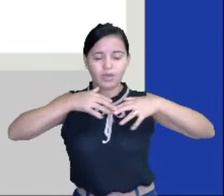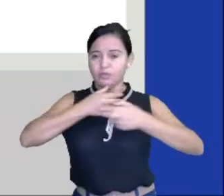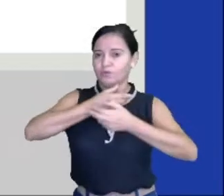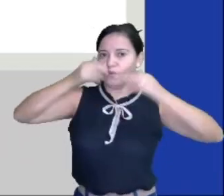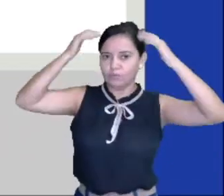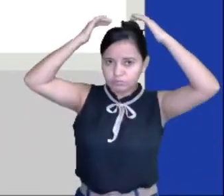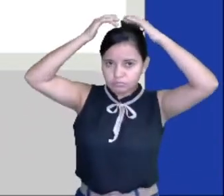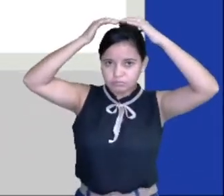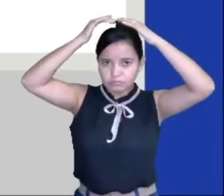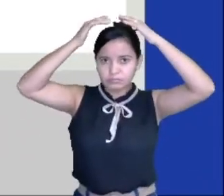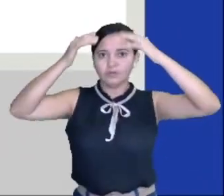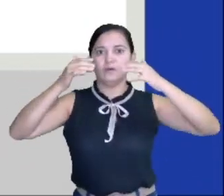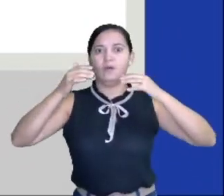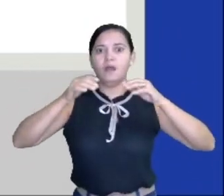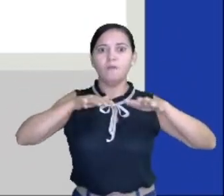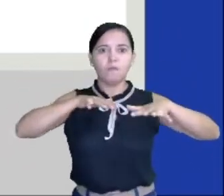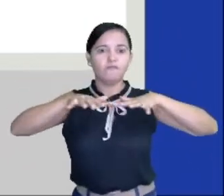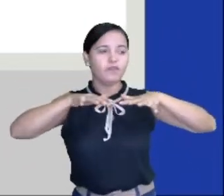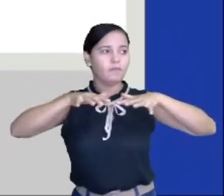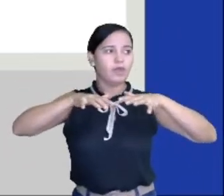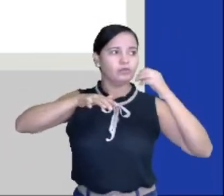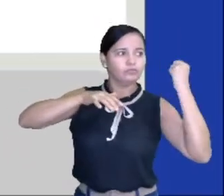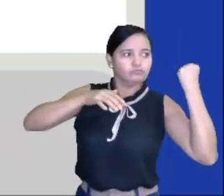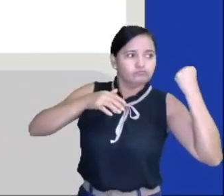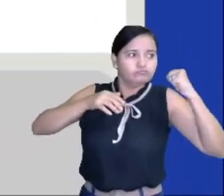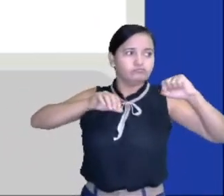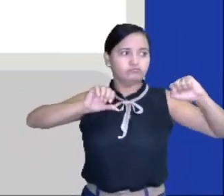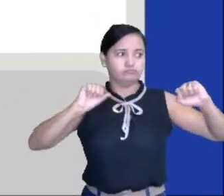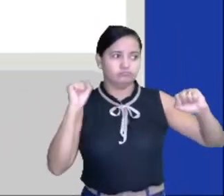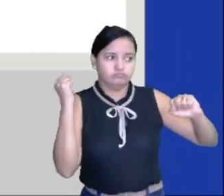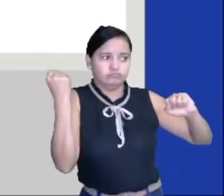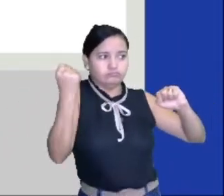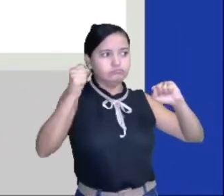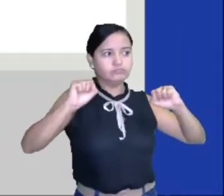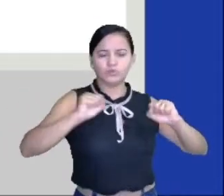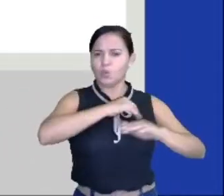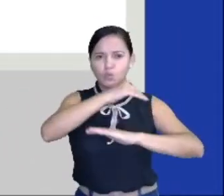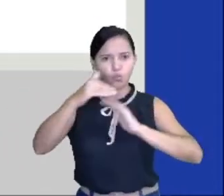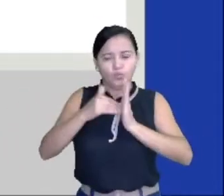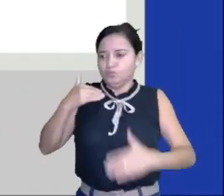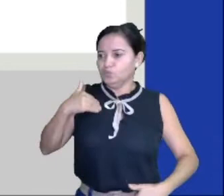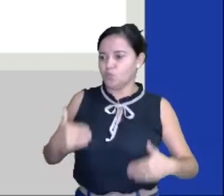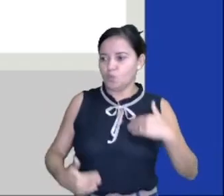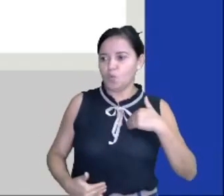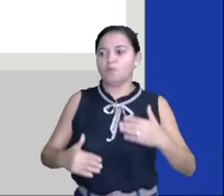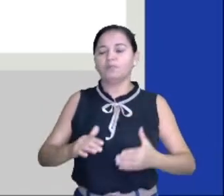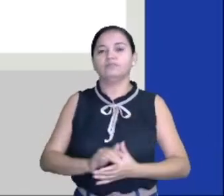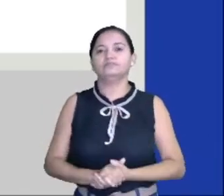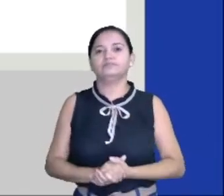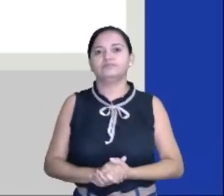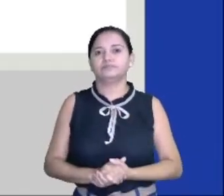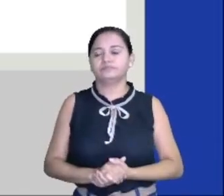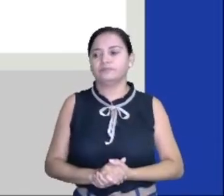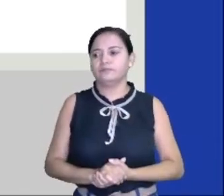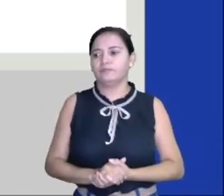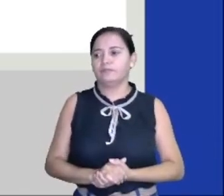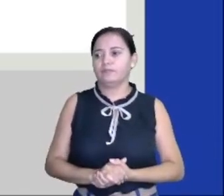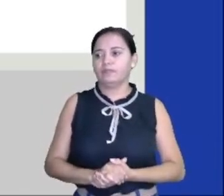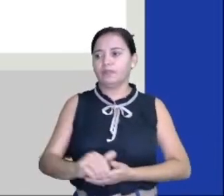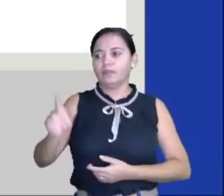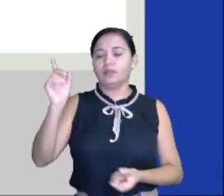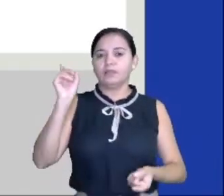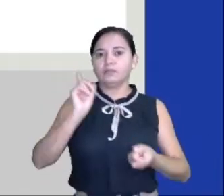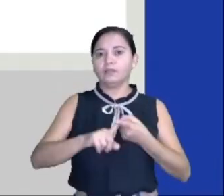vão movimentar os músculos e os nossos órgãos, enfim. E entre essas vértebras há pequenas